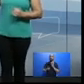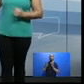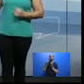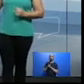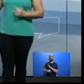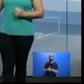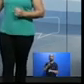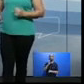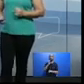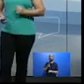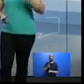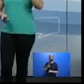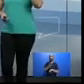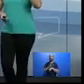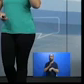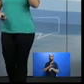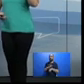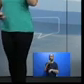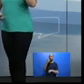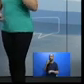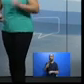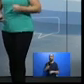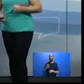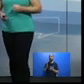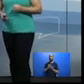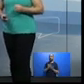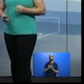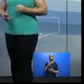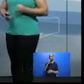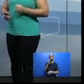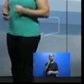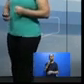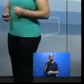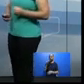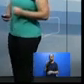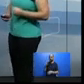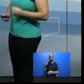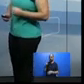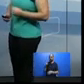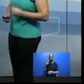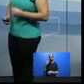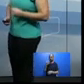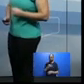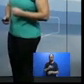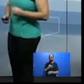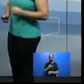Tarefa 1 e 2 da página 87, certo?